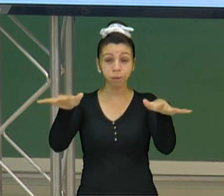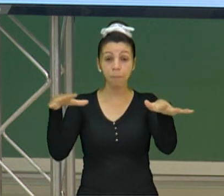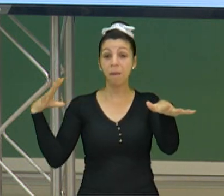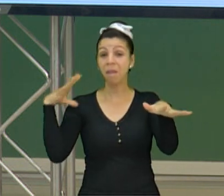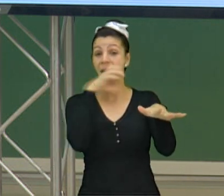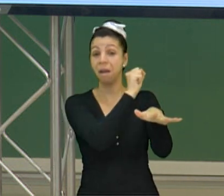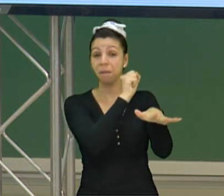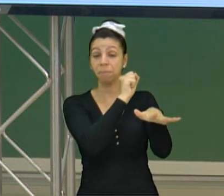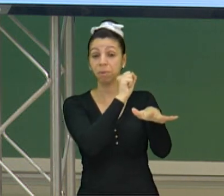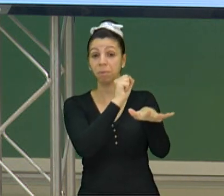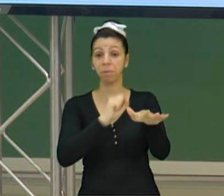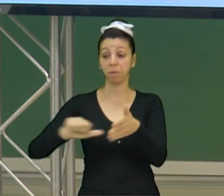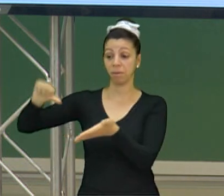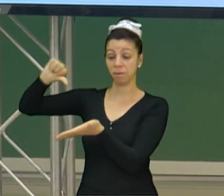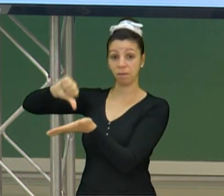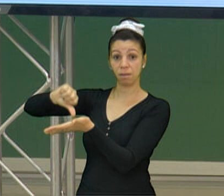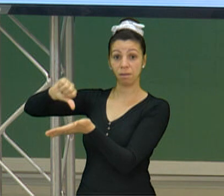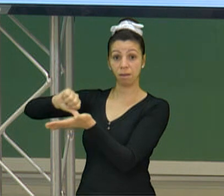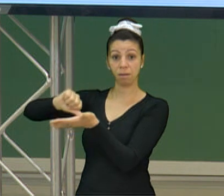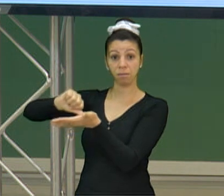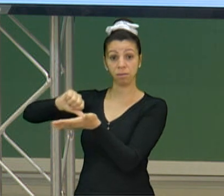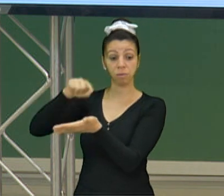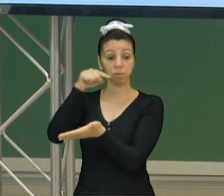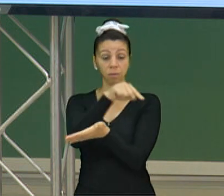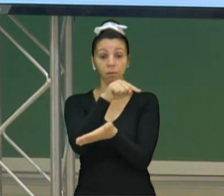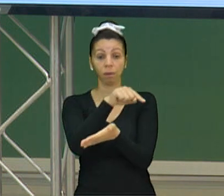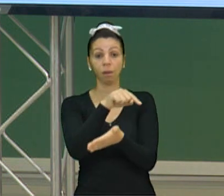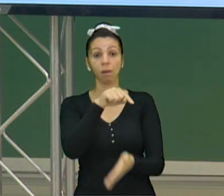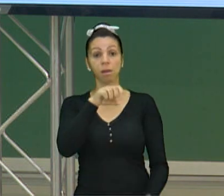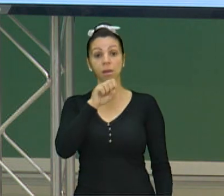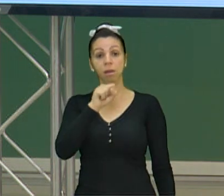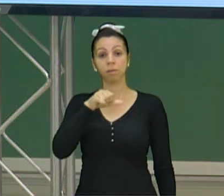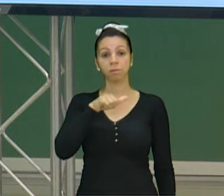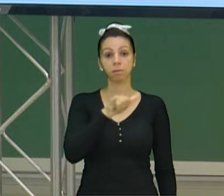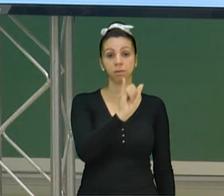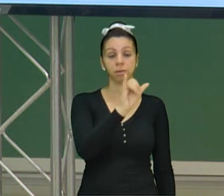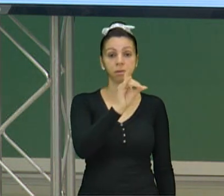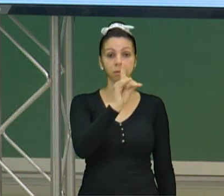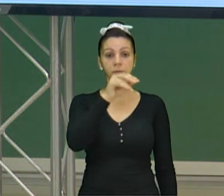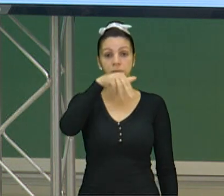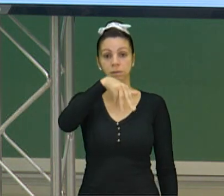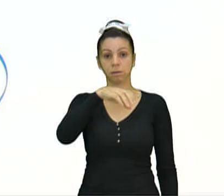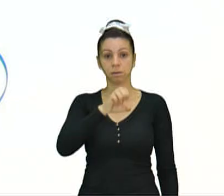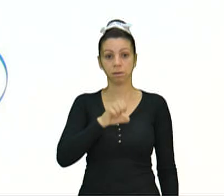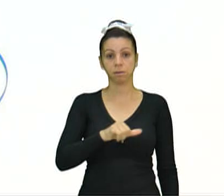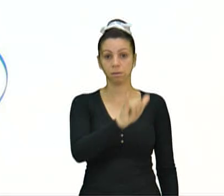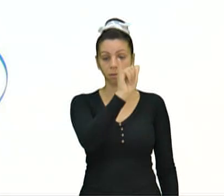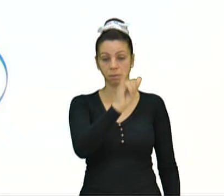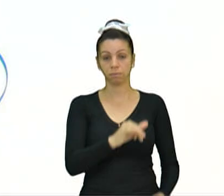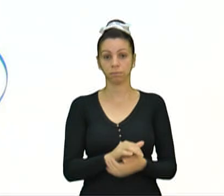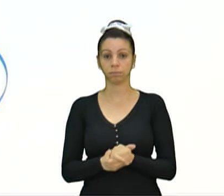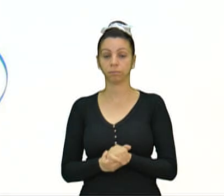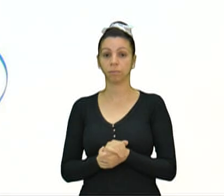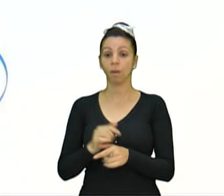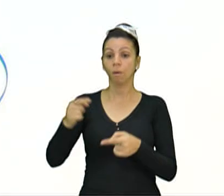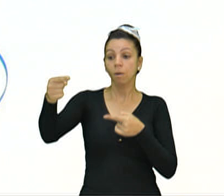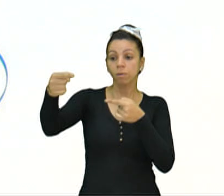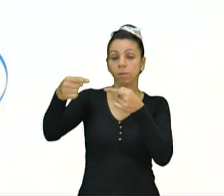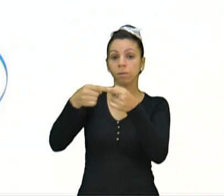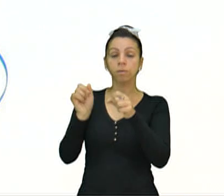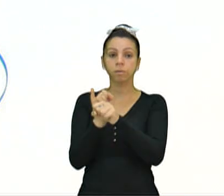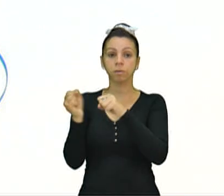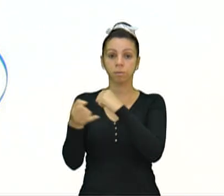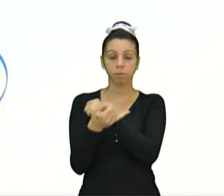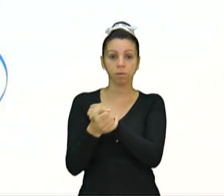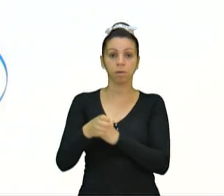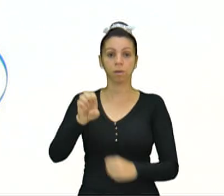em Atenas do que em Sydney, tá bom? Então, adjetivo curto, a gente coloca ER. Vamos lembrar